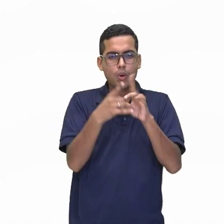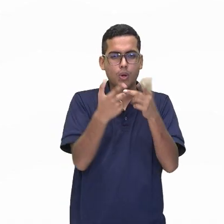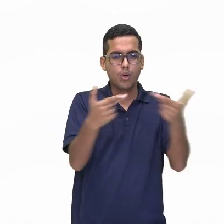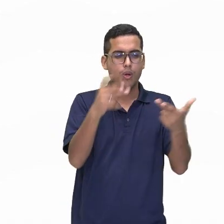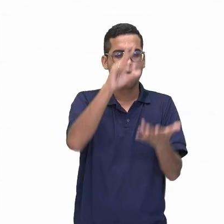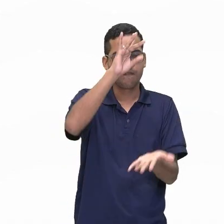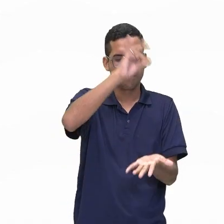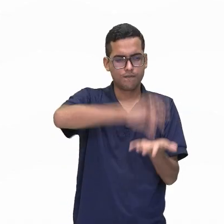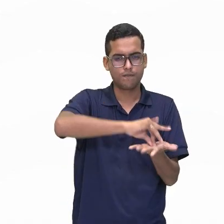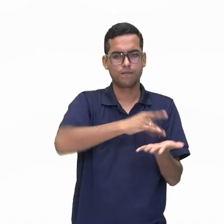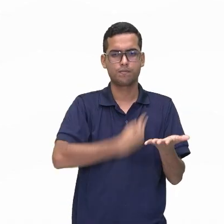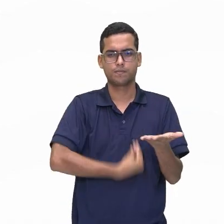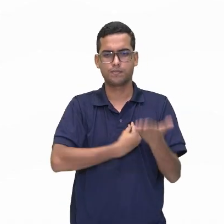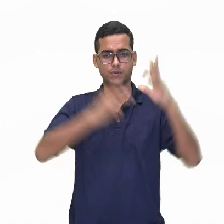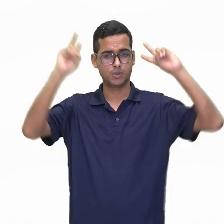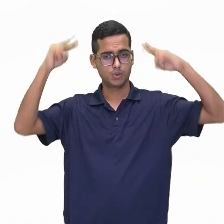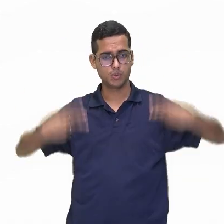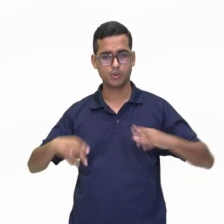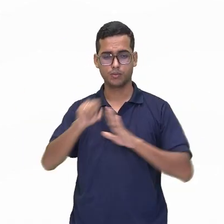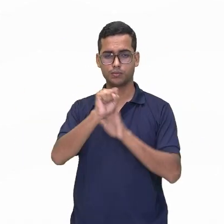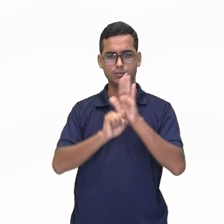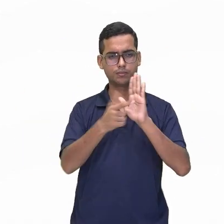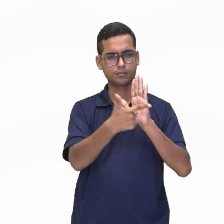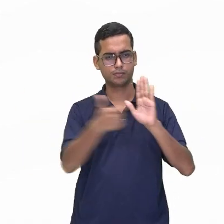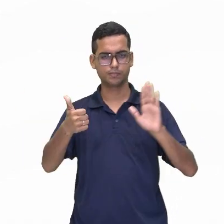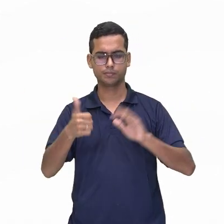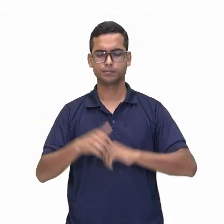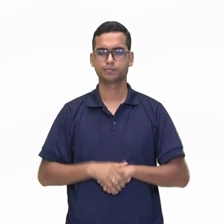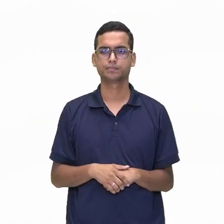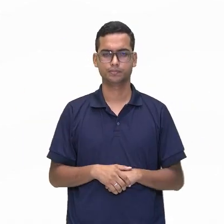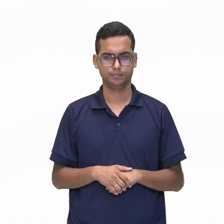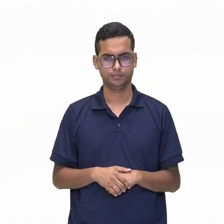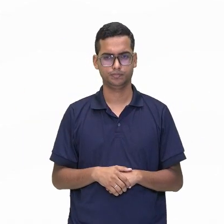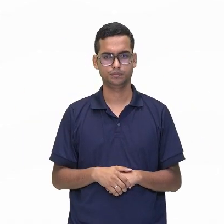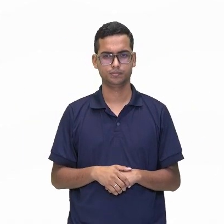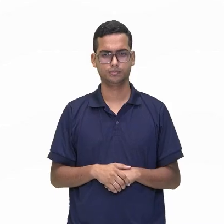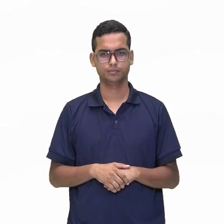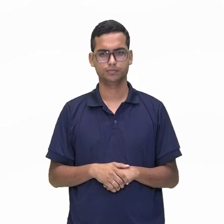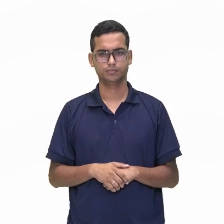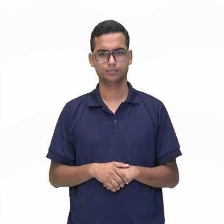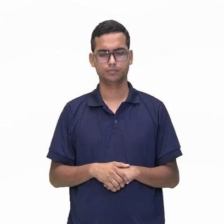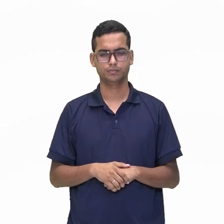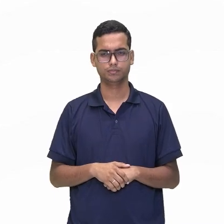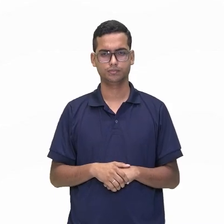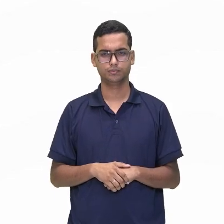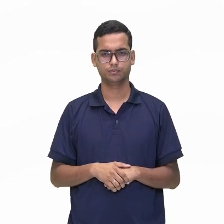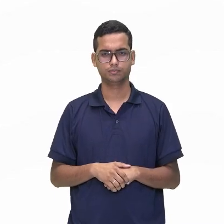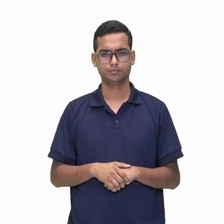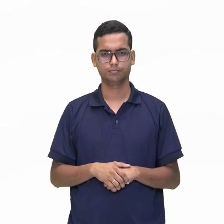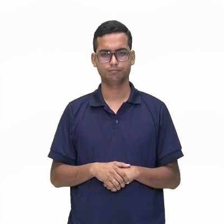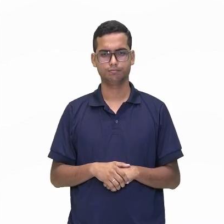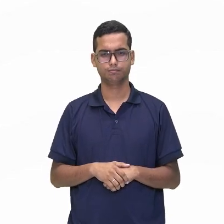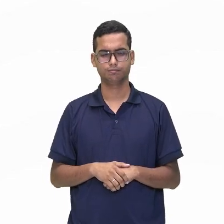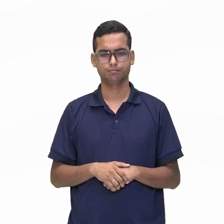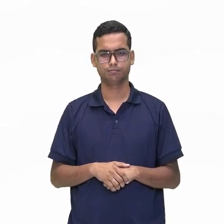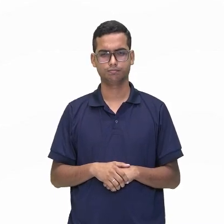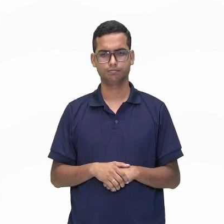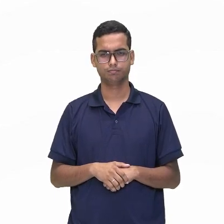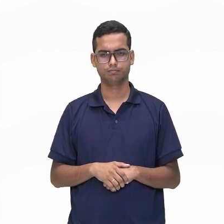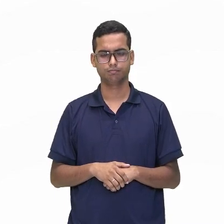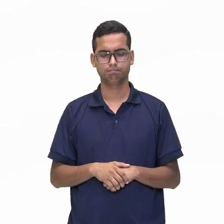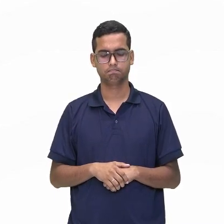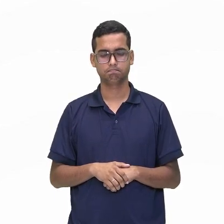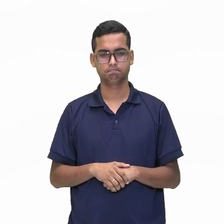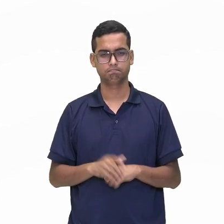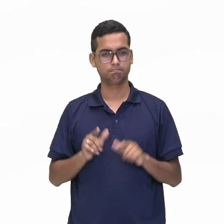do ser humano do século XXI. Então, o movimento, né, que nos traz essa condição